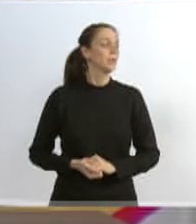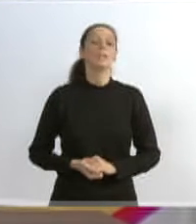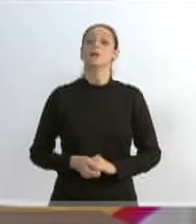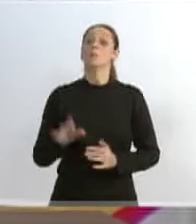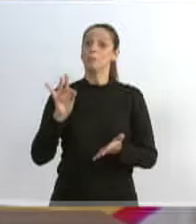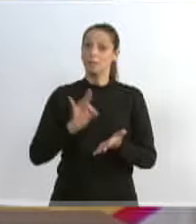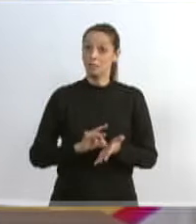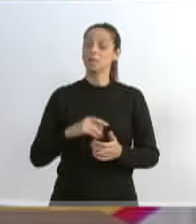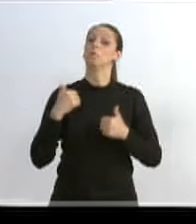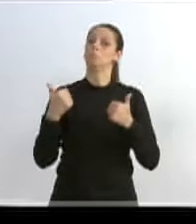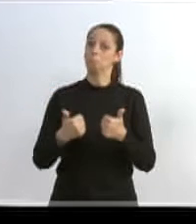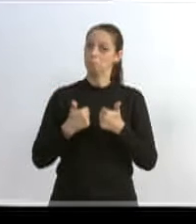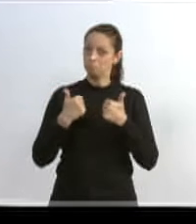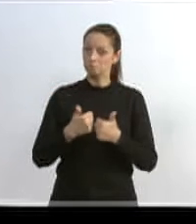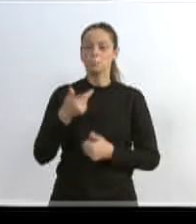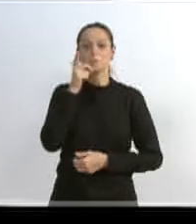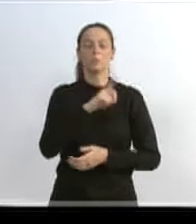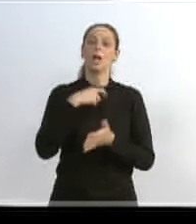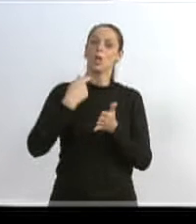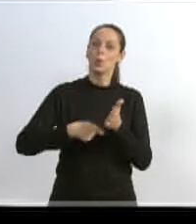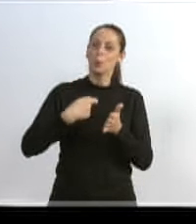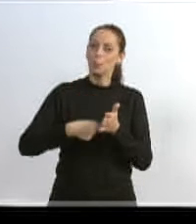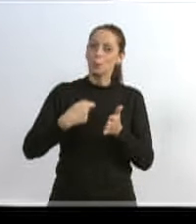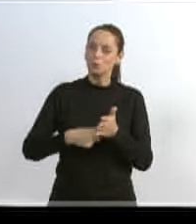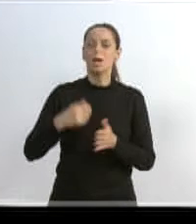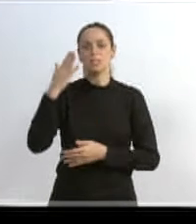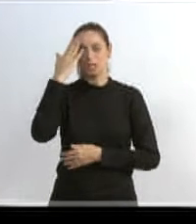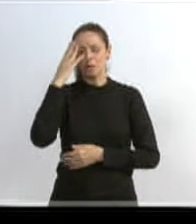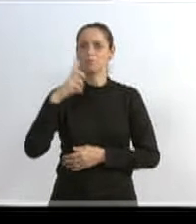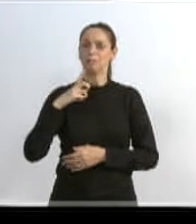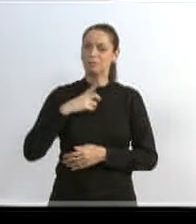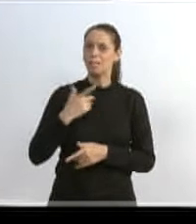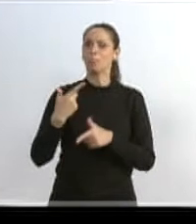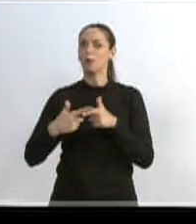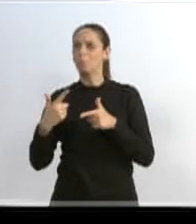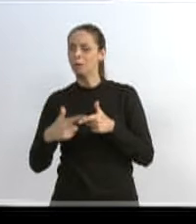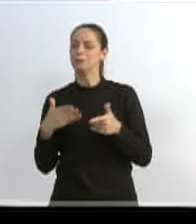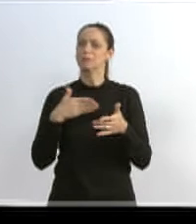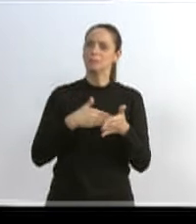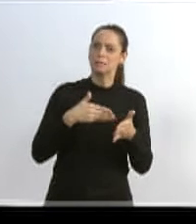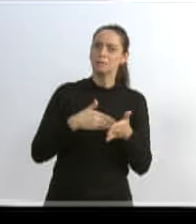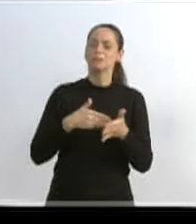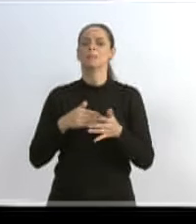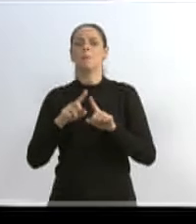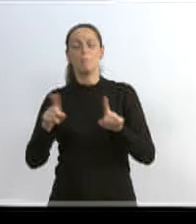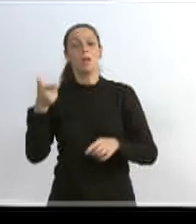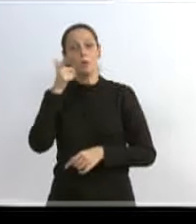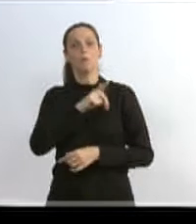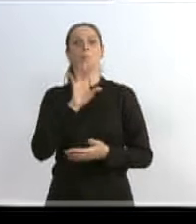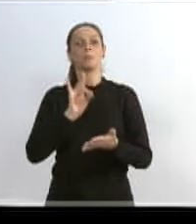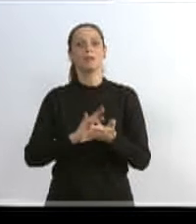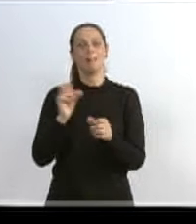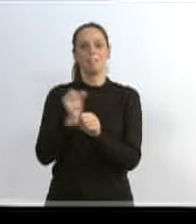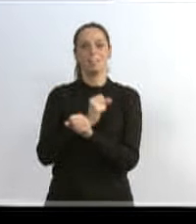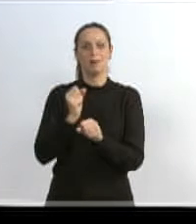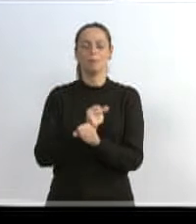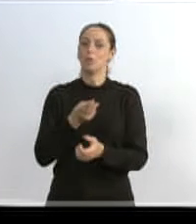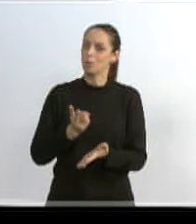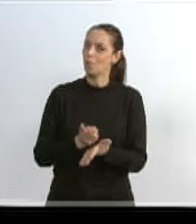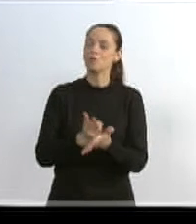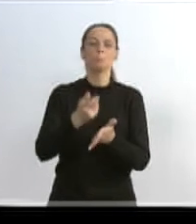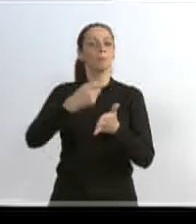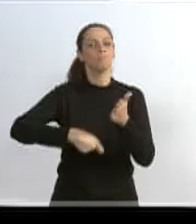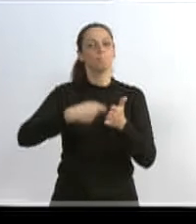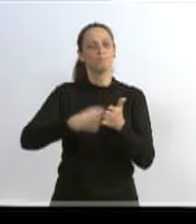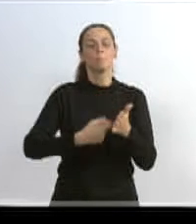mas valeu a pena lutar sempre mesmo diante dos obstáculos que sempre são muitos para se conseguir uma obra dessa vamos seguir lutando para